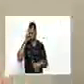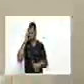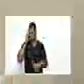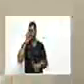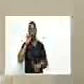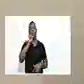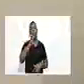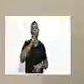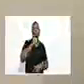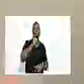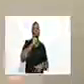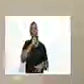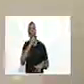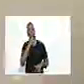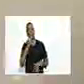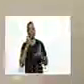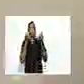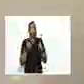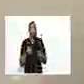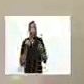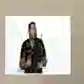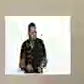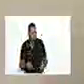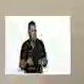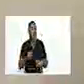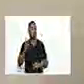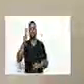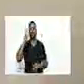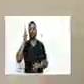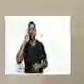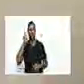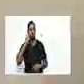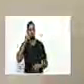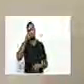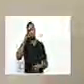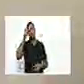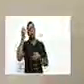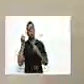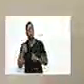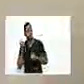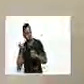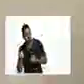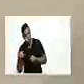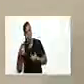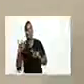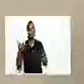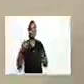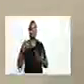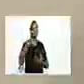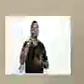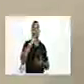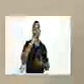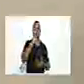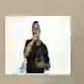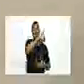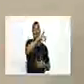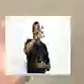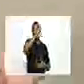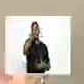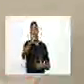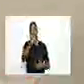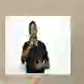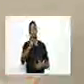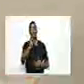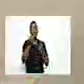toneladas 90 toneladas e na terça pra frente 55 toneladas então no feriado aí foi 110 toneladas foi um